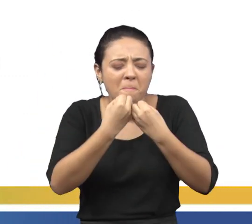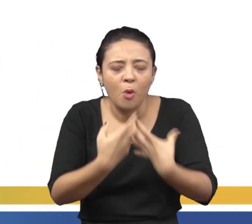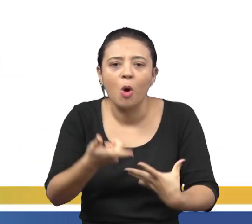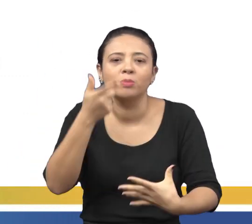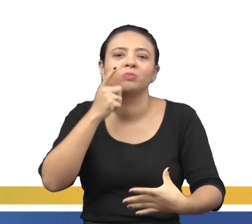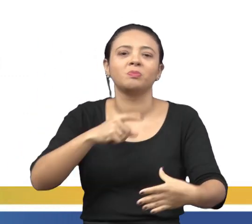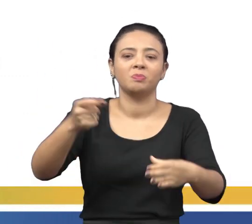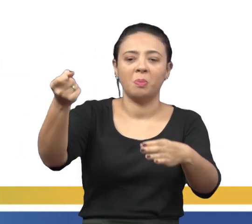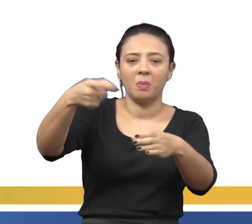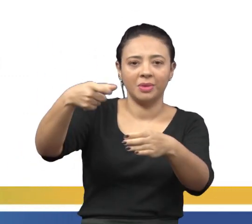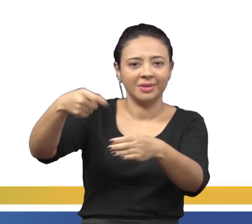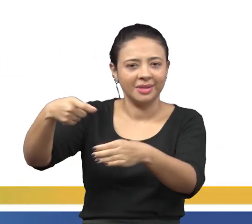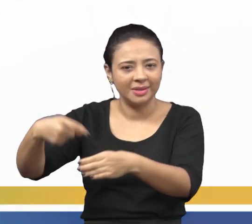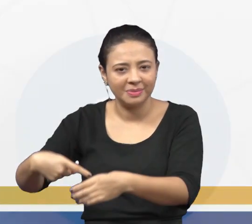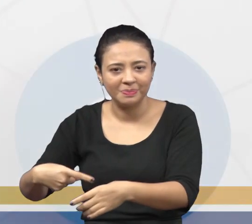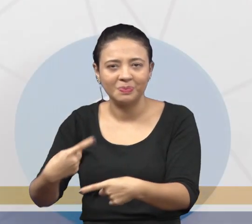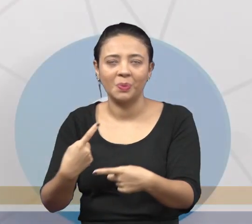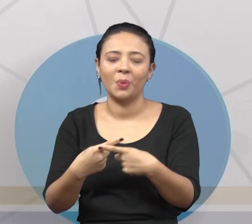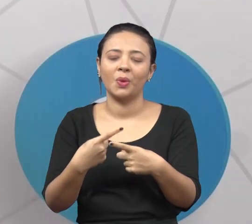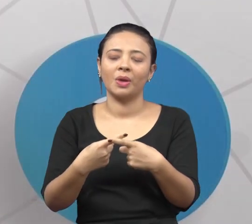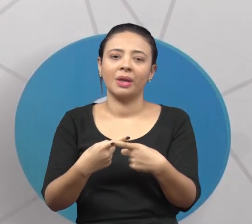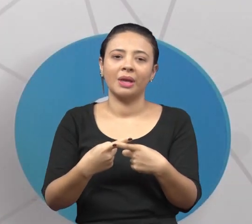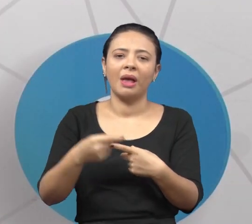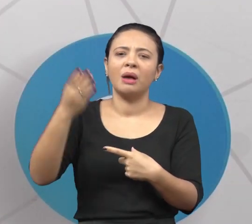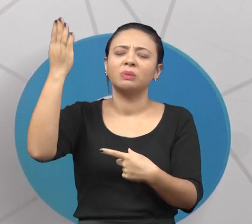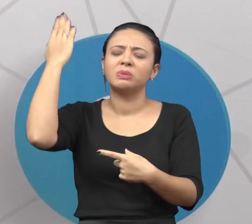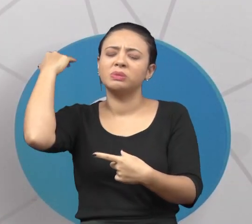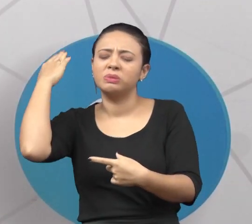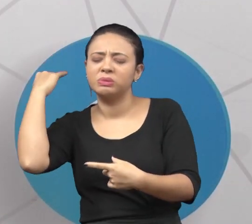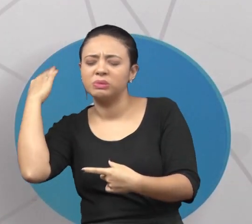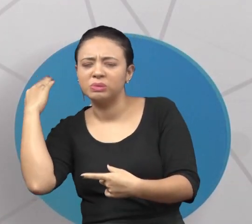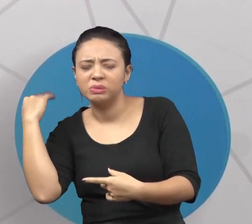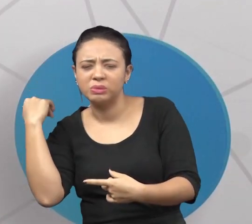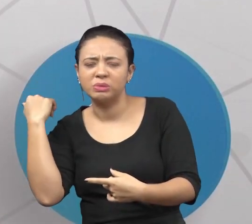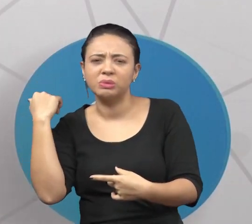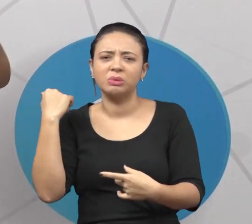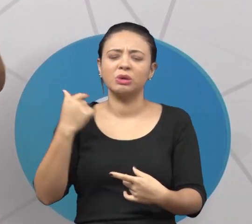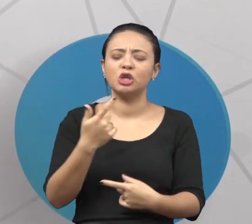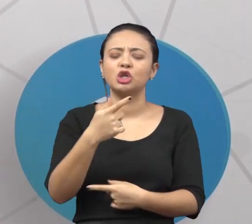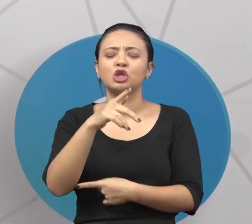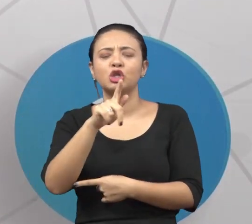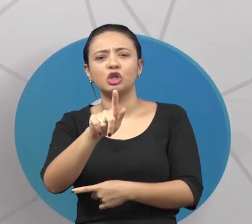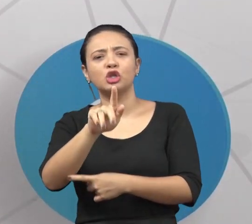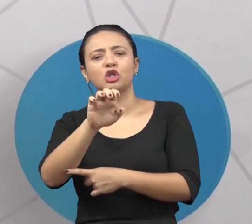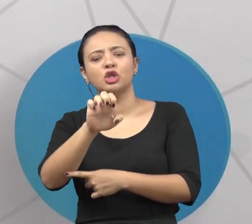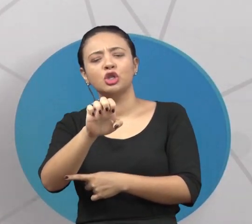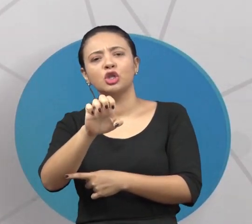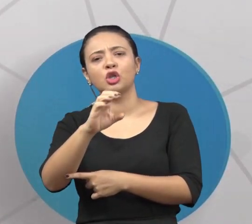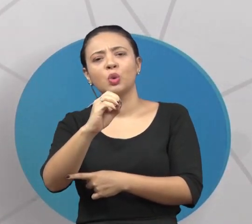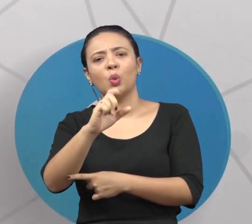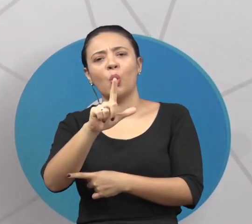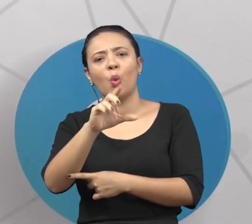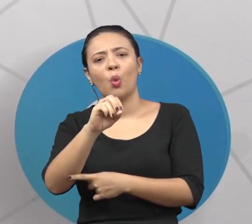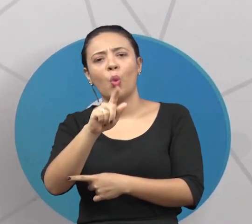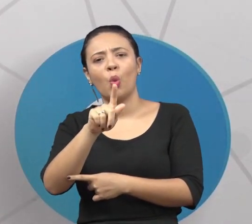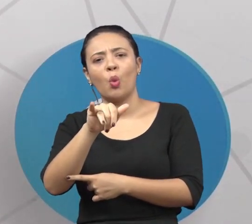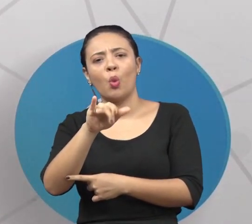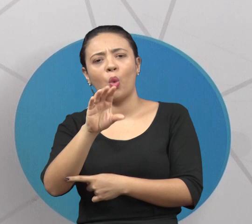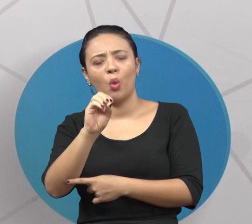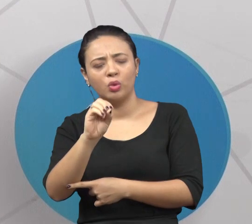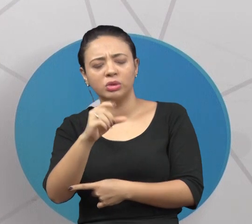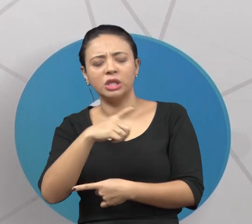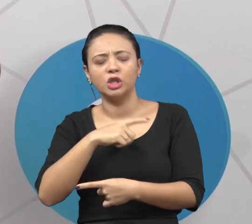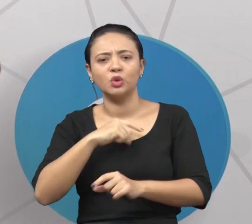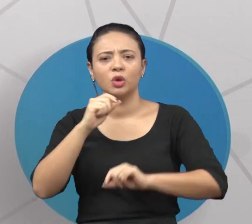era geológica, lá no período Mesozoico, tá? Onde houve o quê? Onde houve uma separação